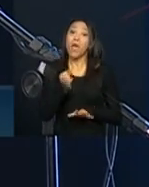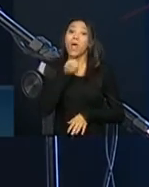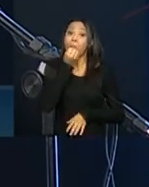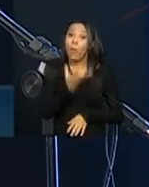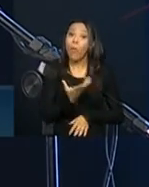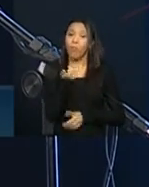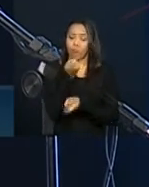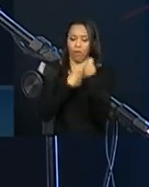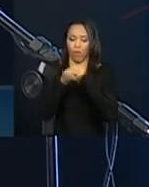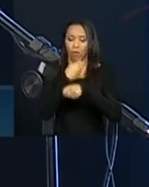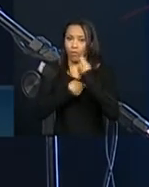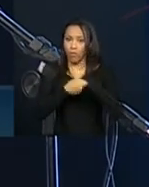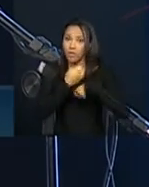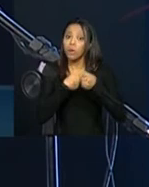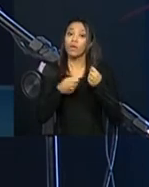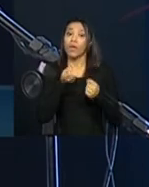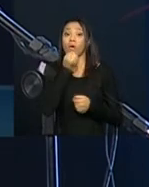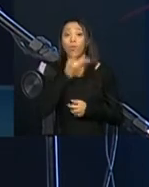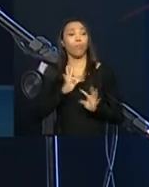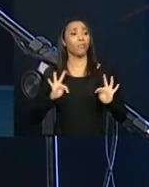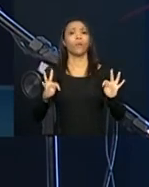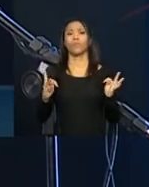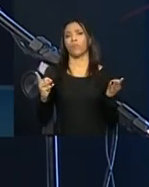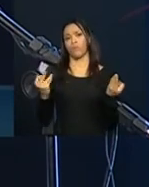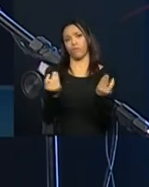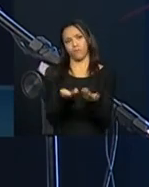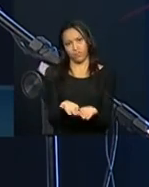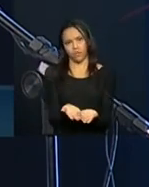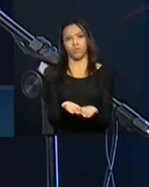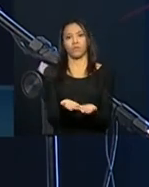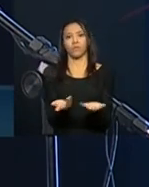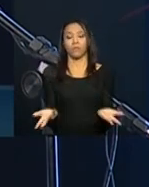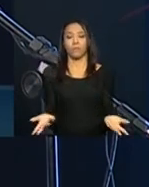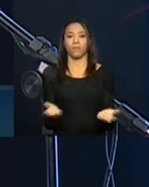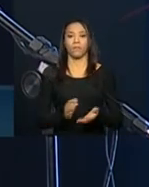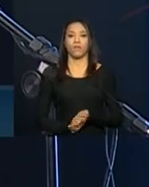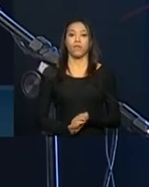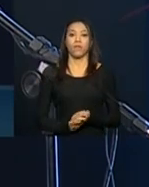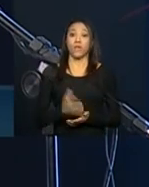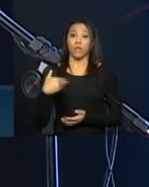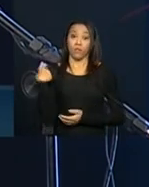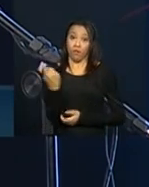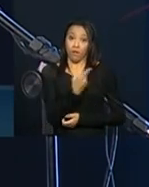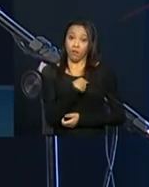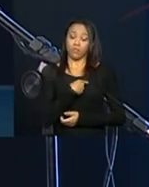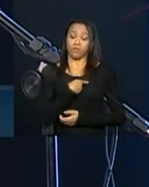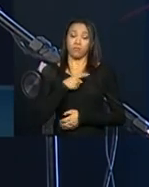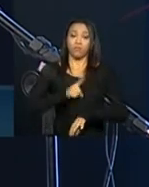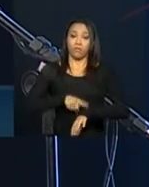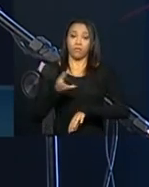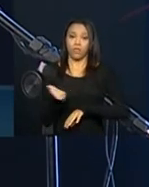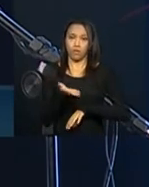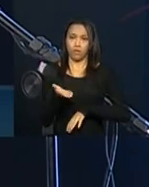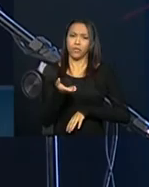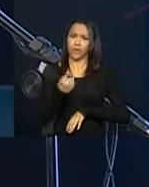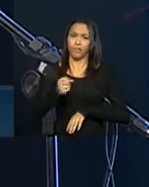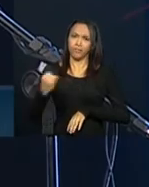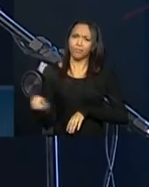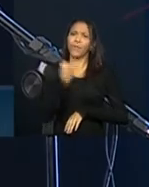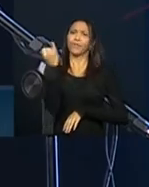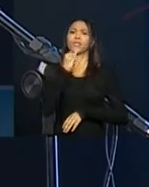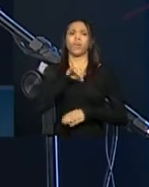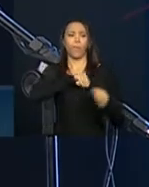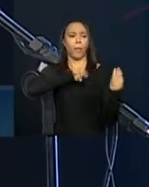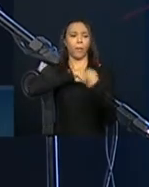para todos nós. Então, acho que nós estamos num momento, talvez, o mais profícuo possível para fazer esse debate.